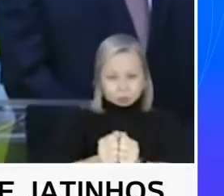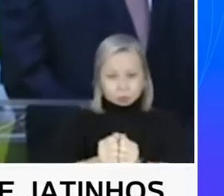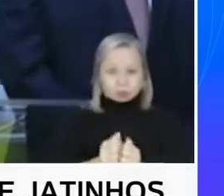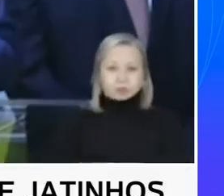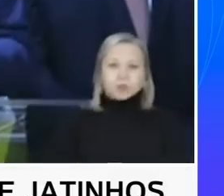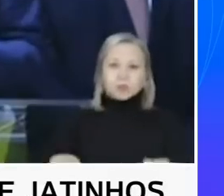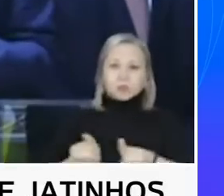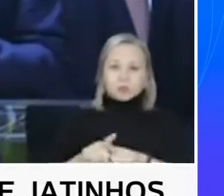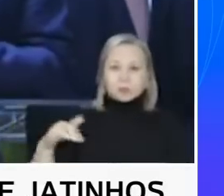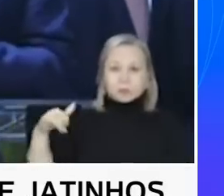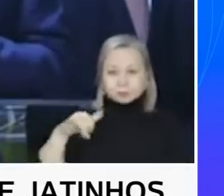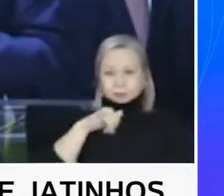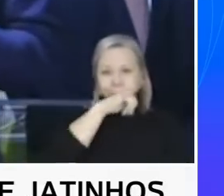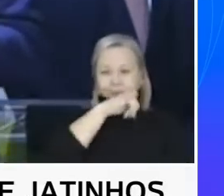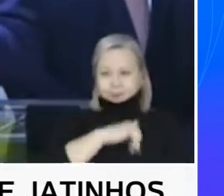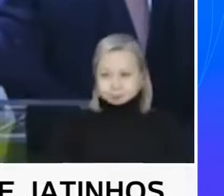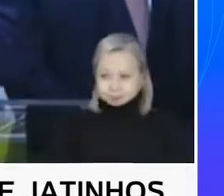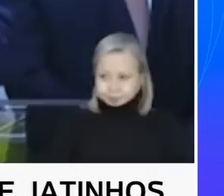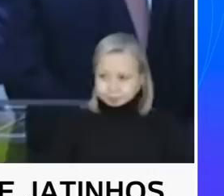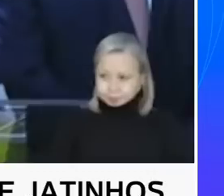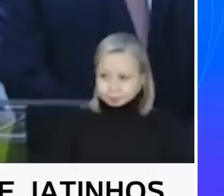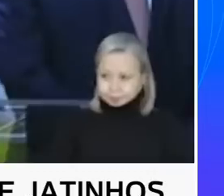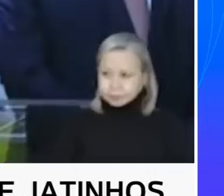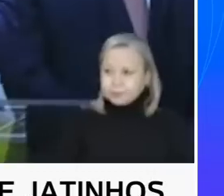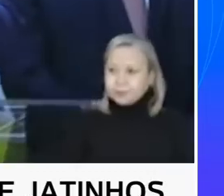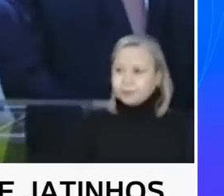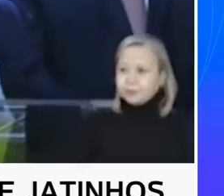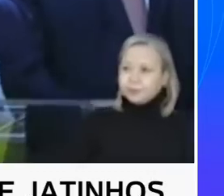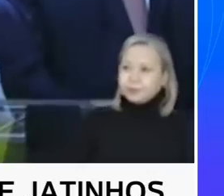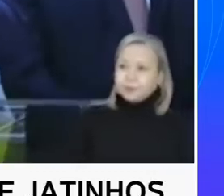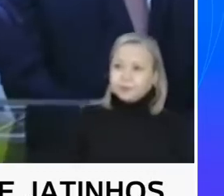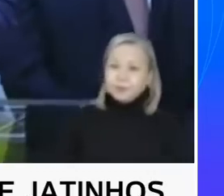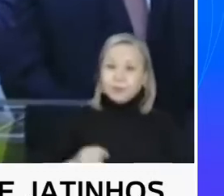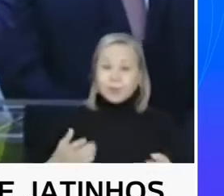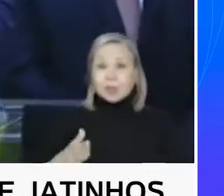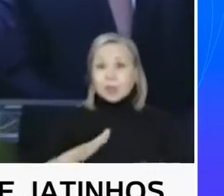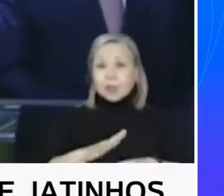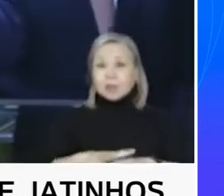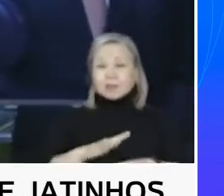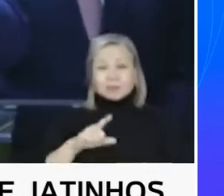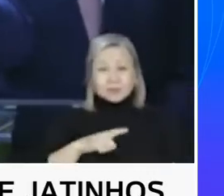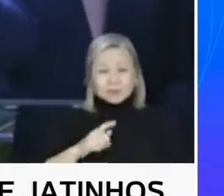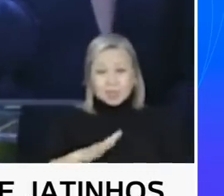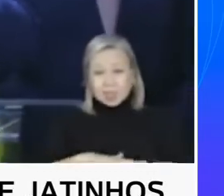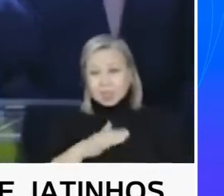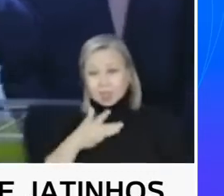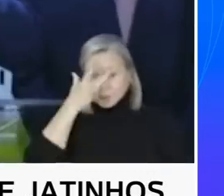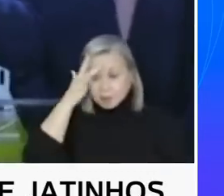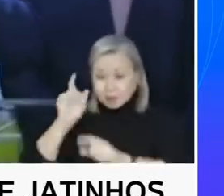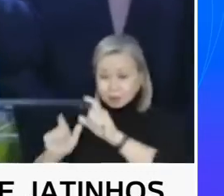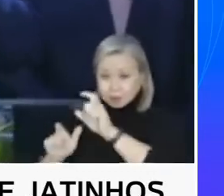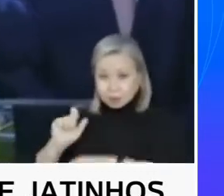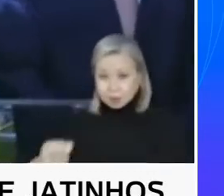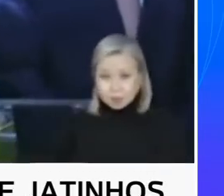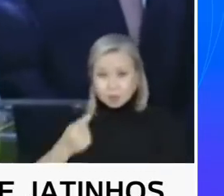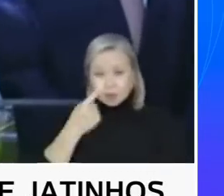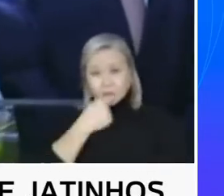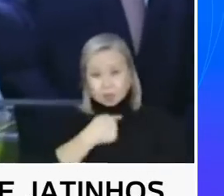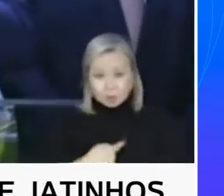avião é tão juntos já ela está indo mais pessoas ex